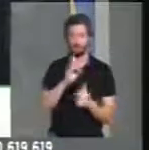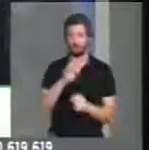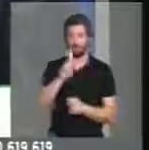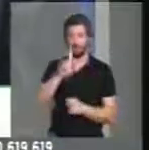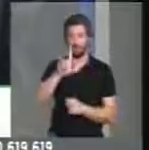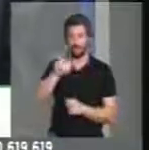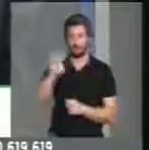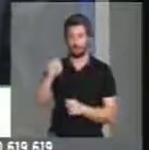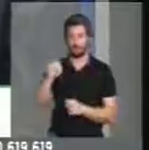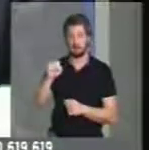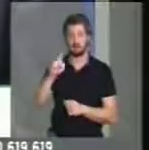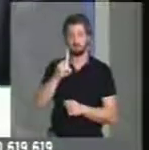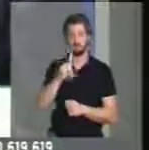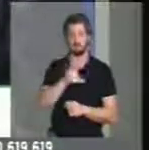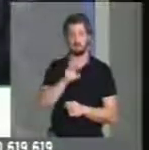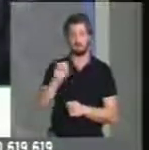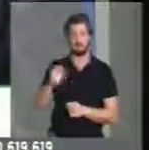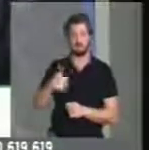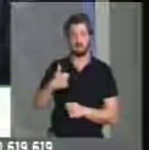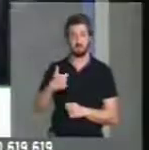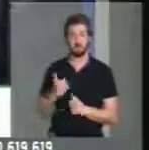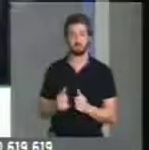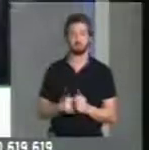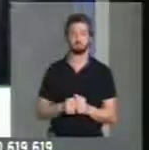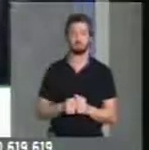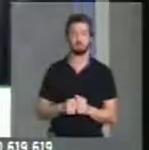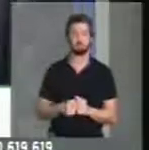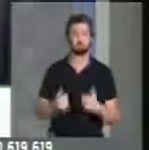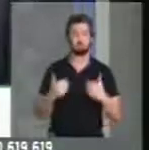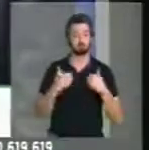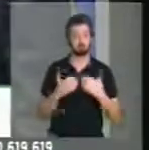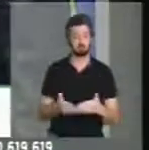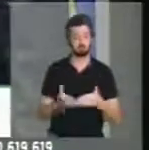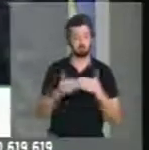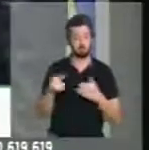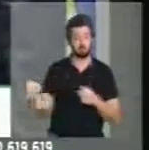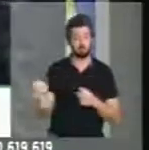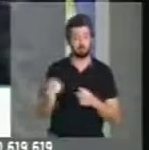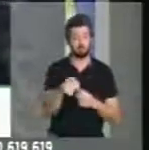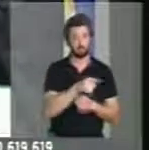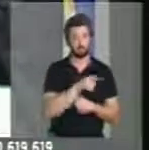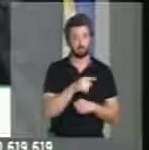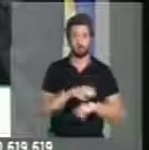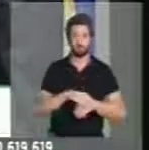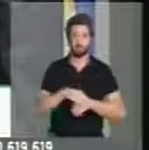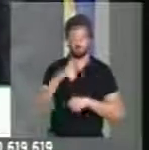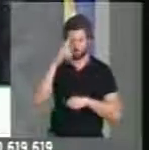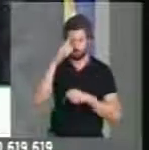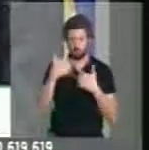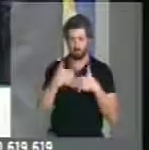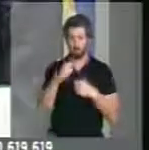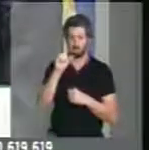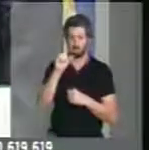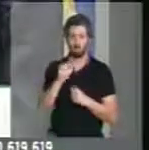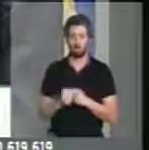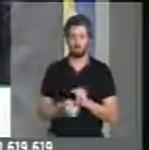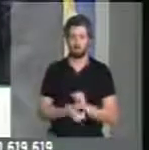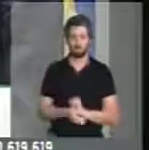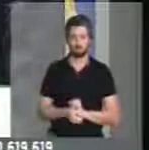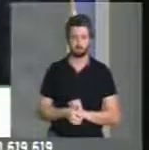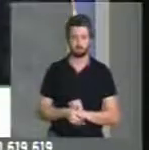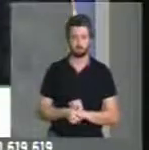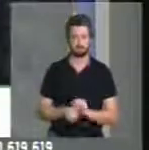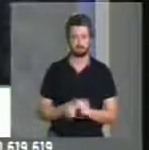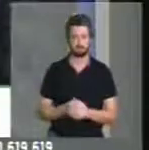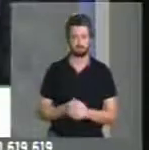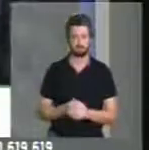estivesse, comemoraria 100 anos, eu quero pedir a vocês todos um momento de reflexão.